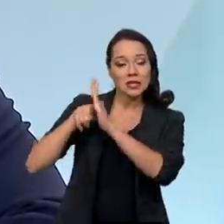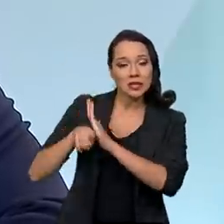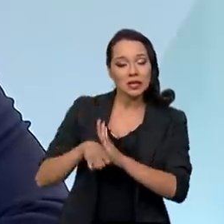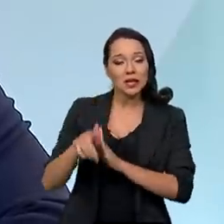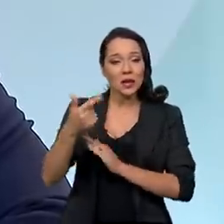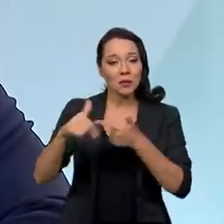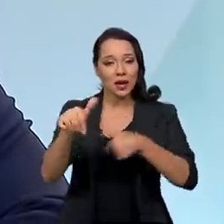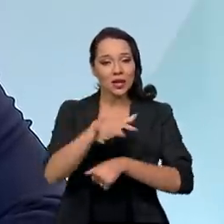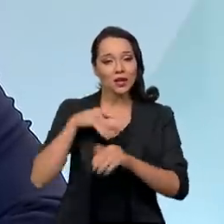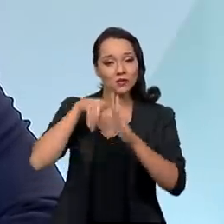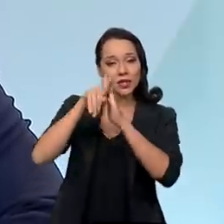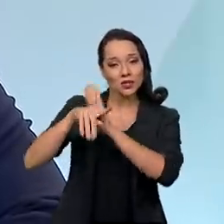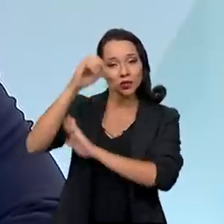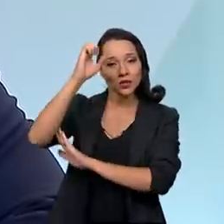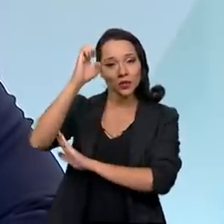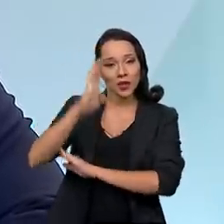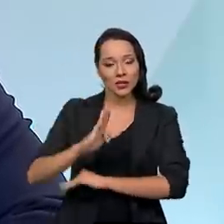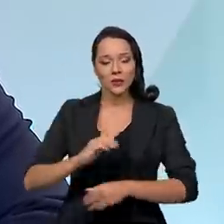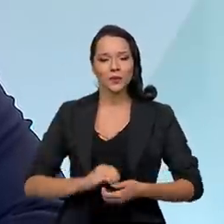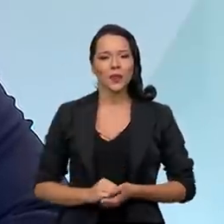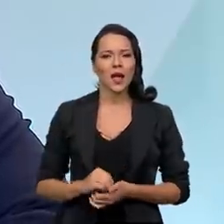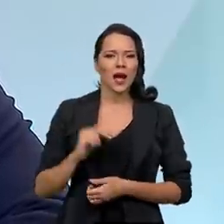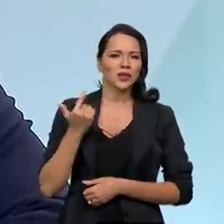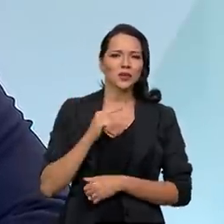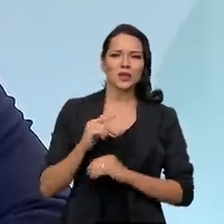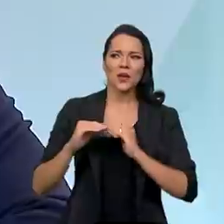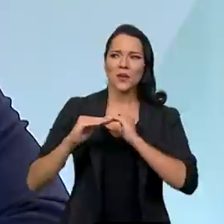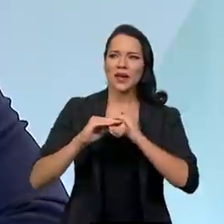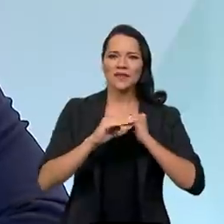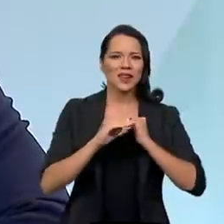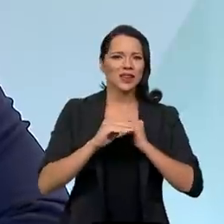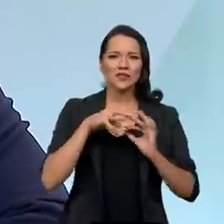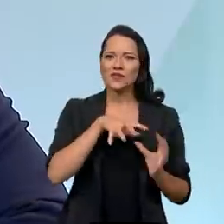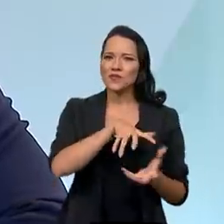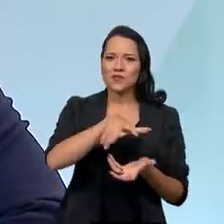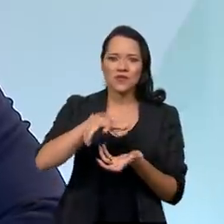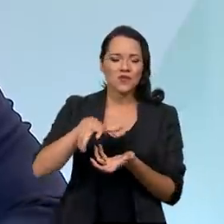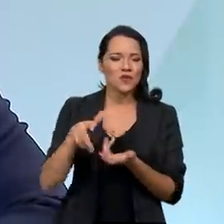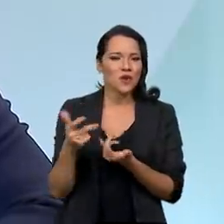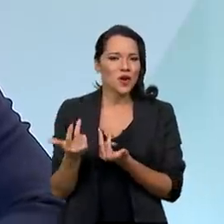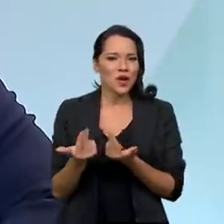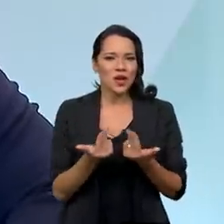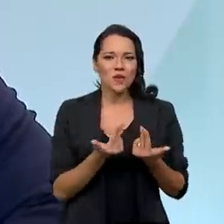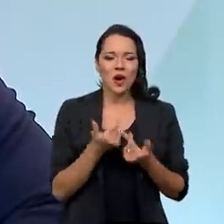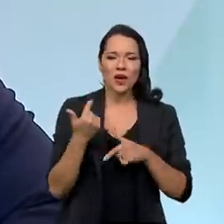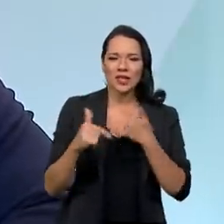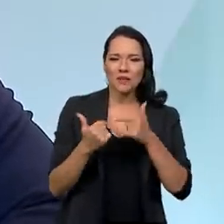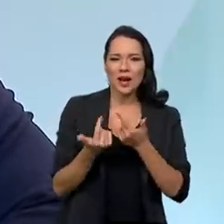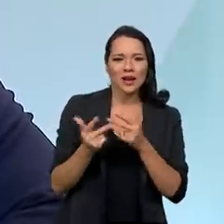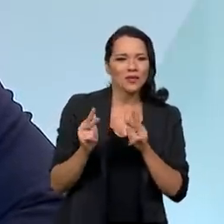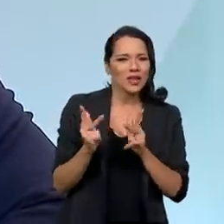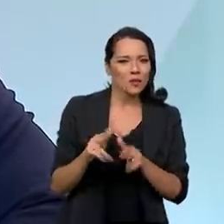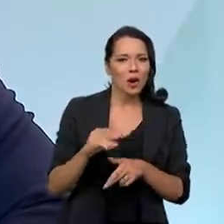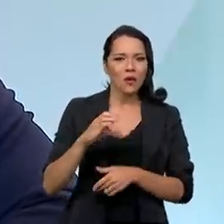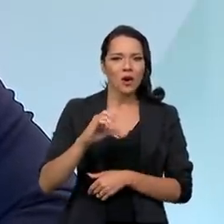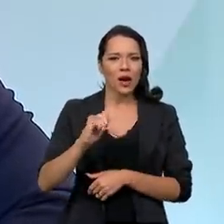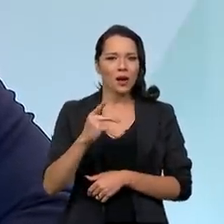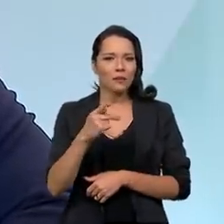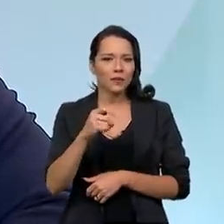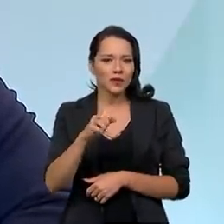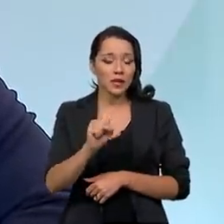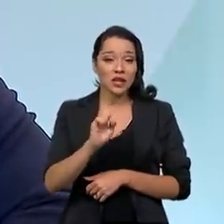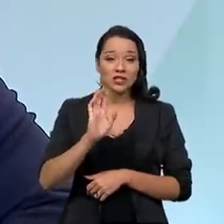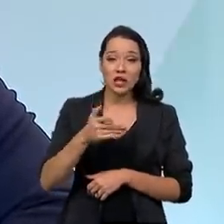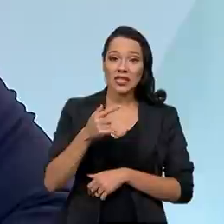país. Não há, acho que um equivalente no mundo como que atue como a CAPES. São 70